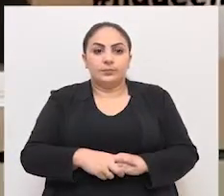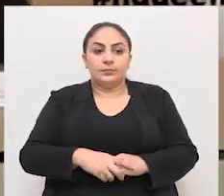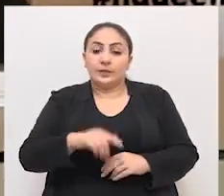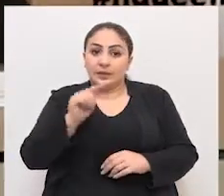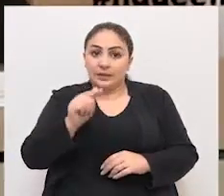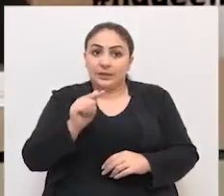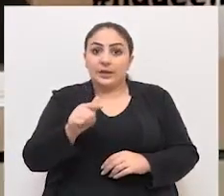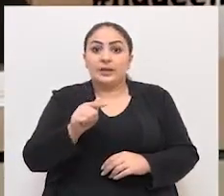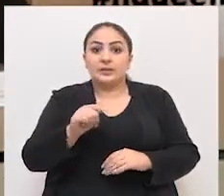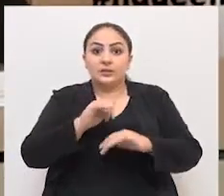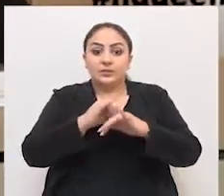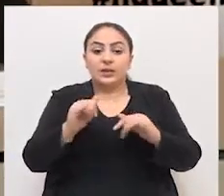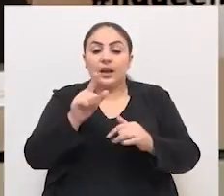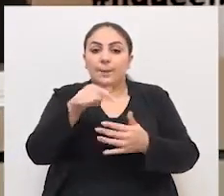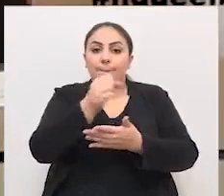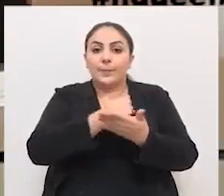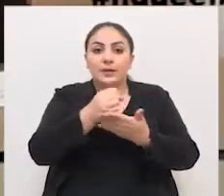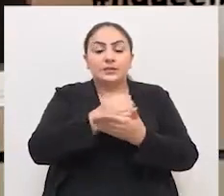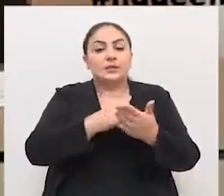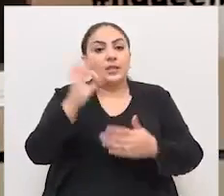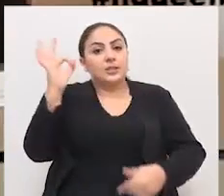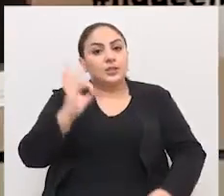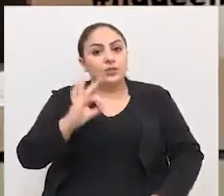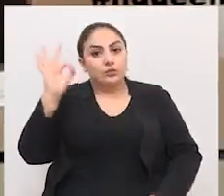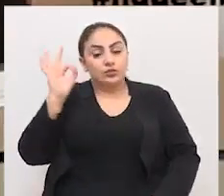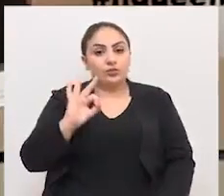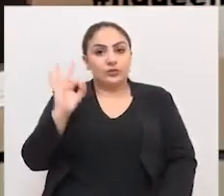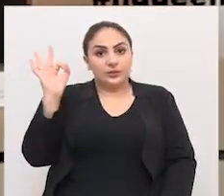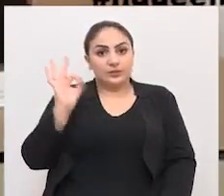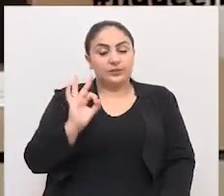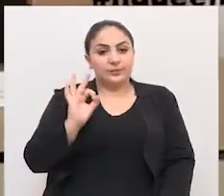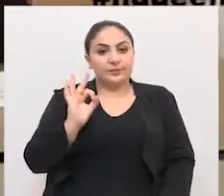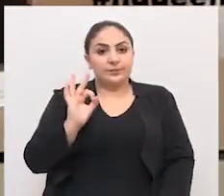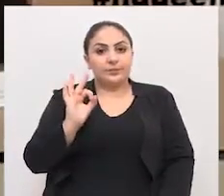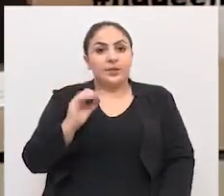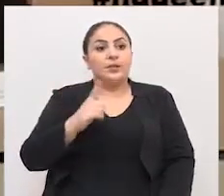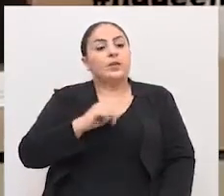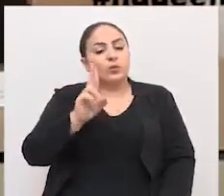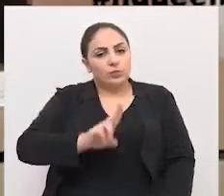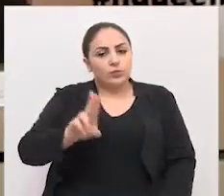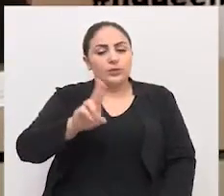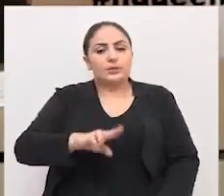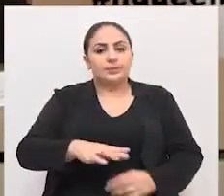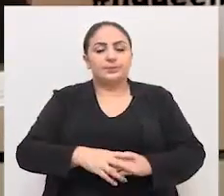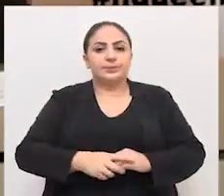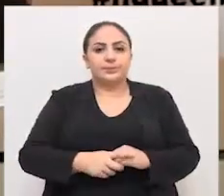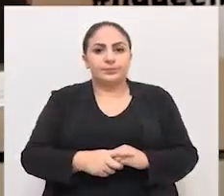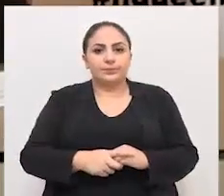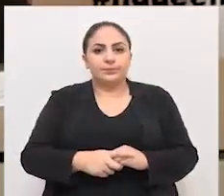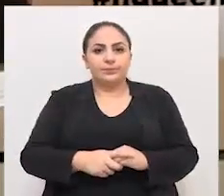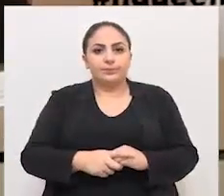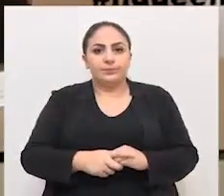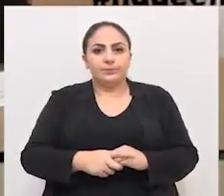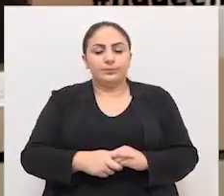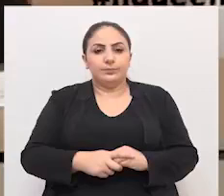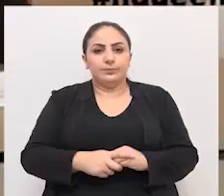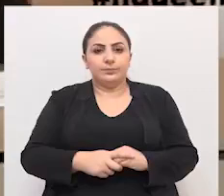E essa notificação é a base estatística que será usada,